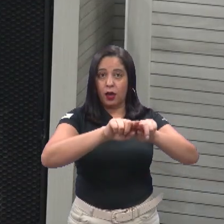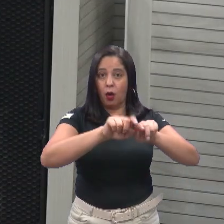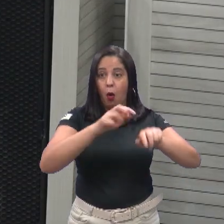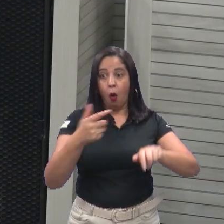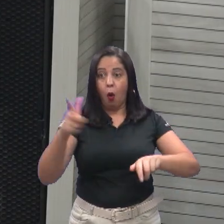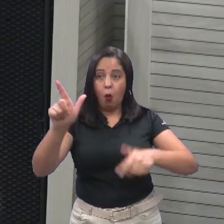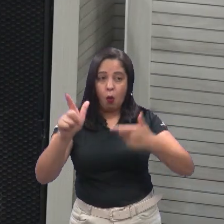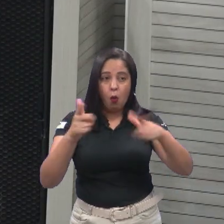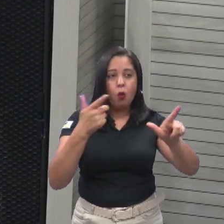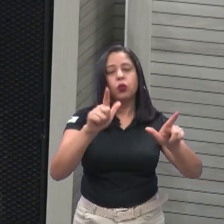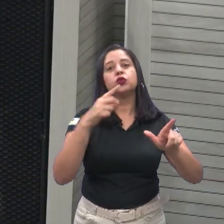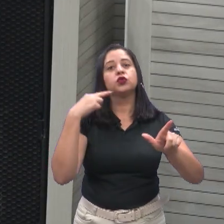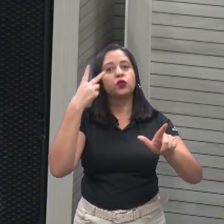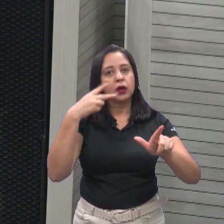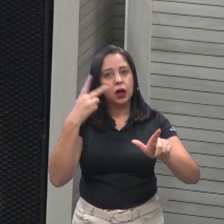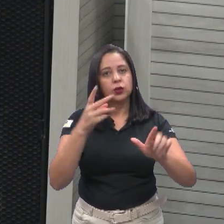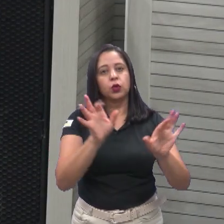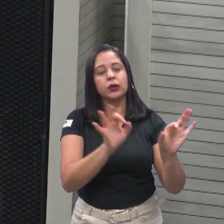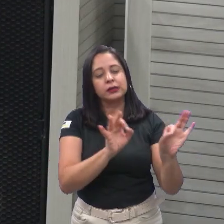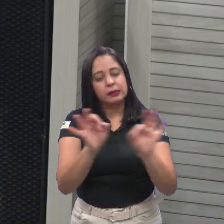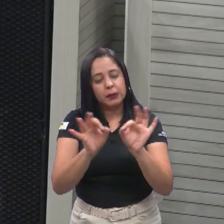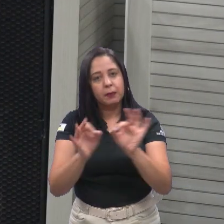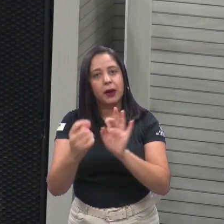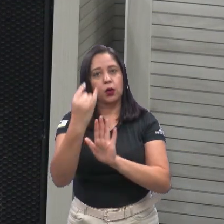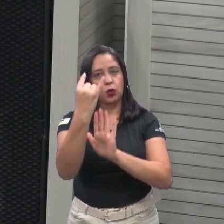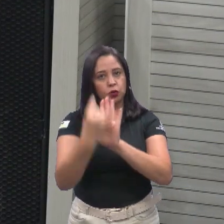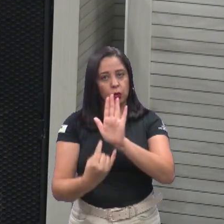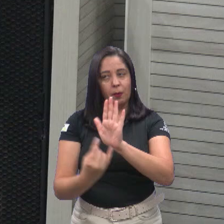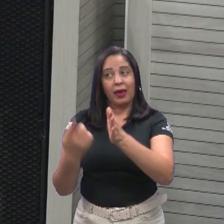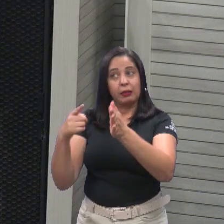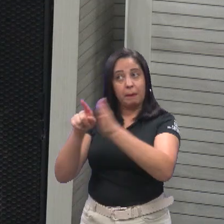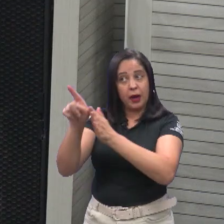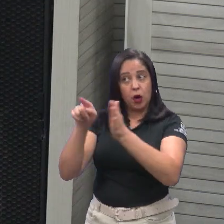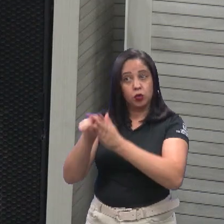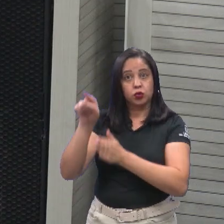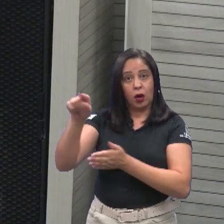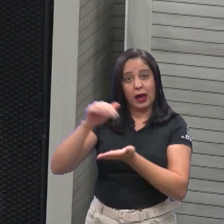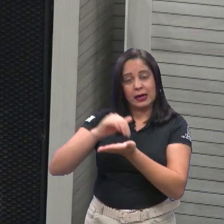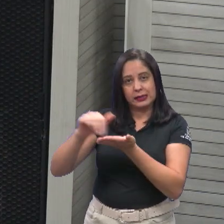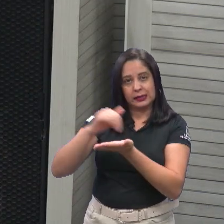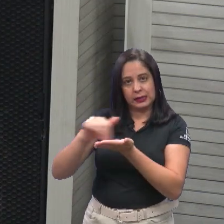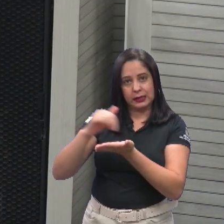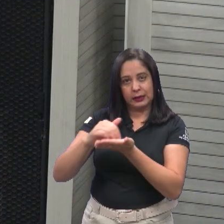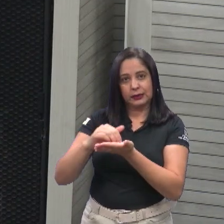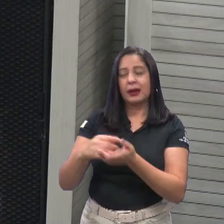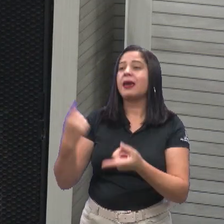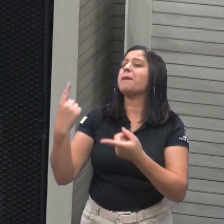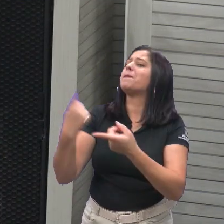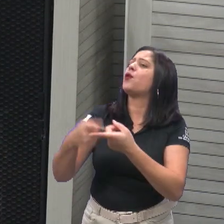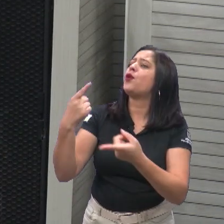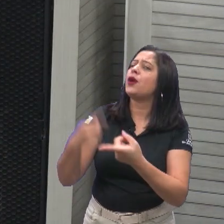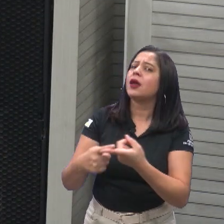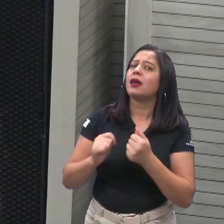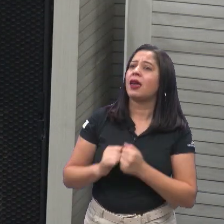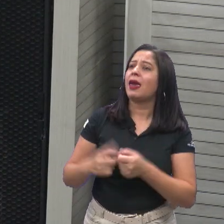fazendo o mesmo questionamento junto à Secretaria de Mobilidade Urbana, com relação por que está acontecendo o corte do